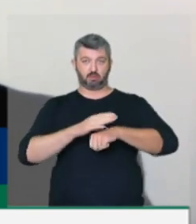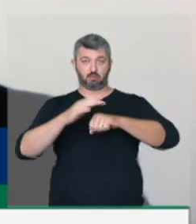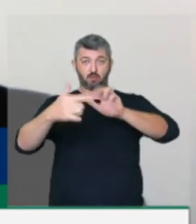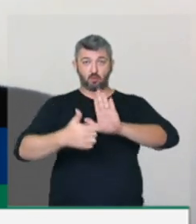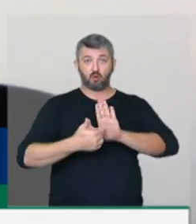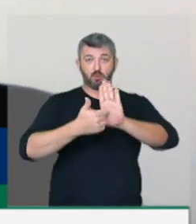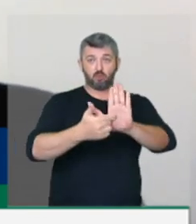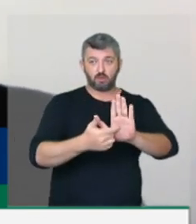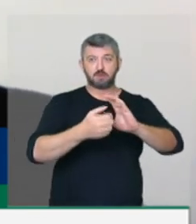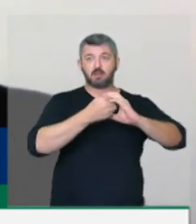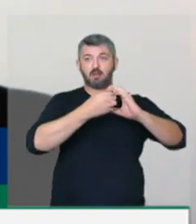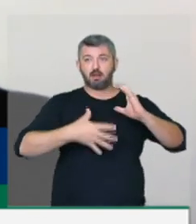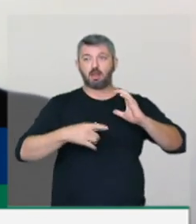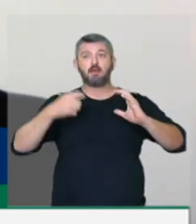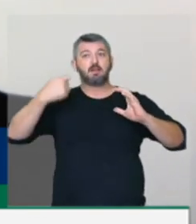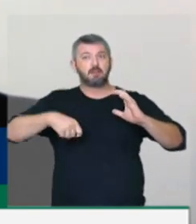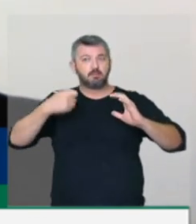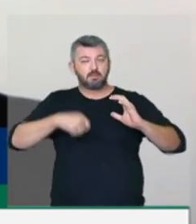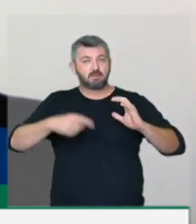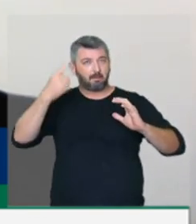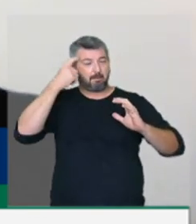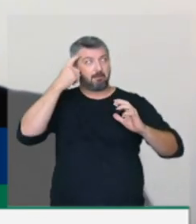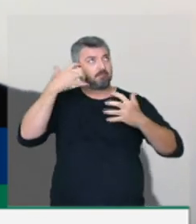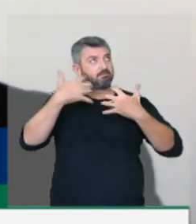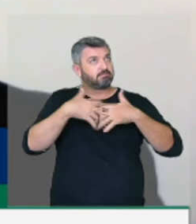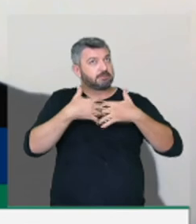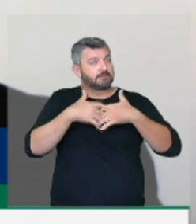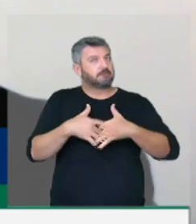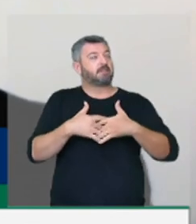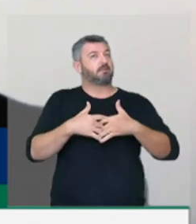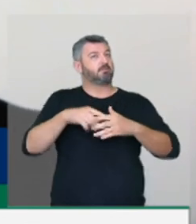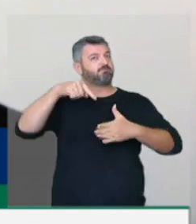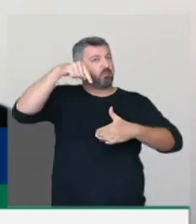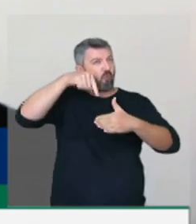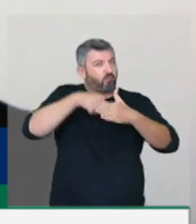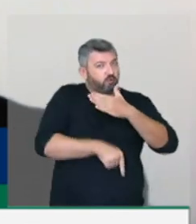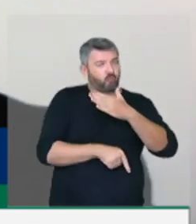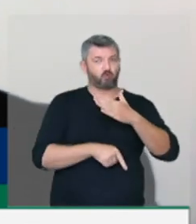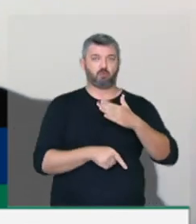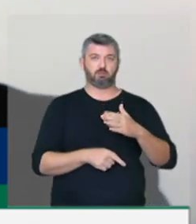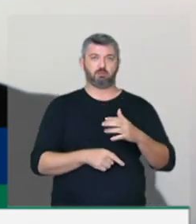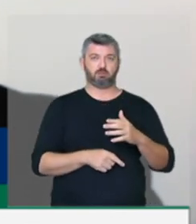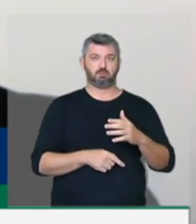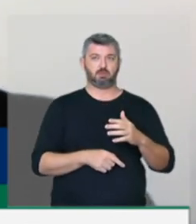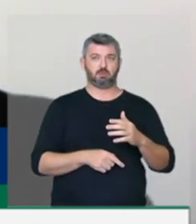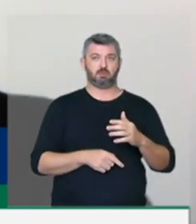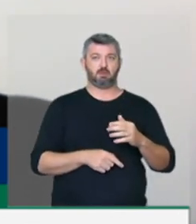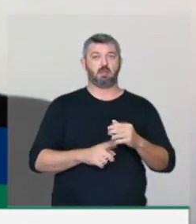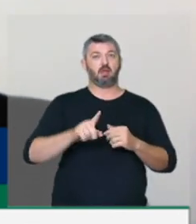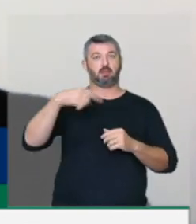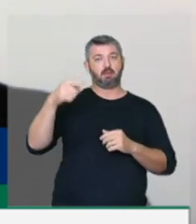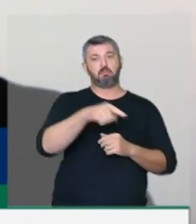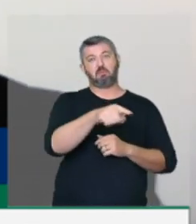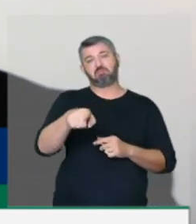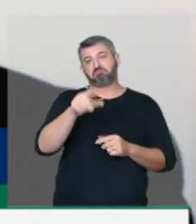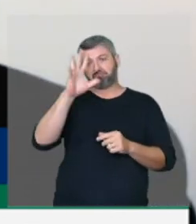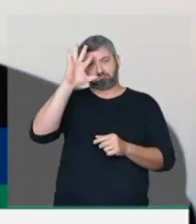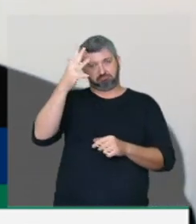que há aspectos que devem ser analisados criteriosamente antes que se forme o convencimento das senhoras e senhores